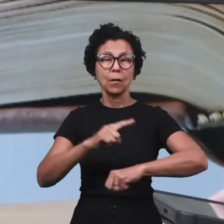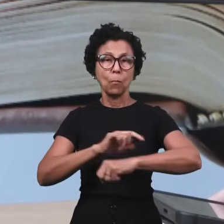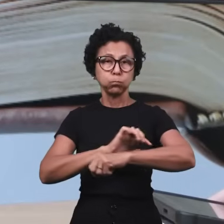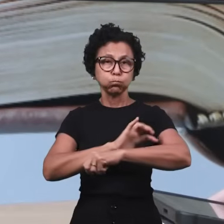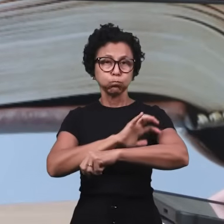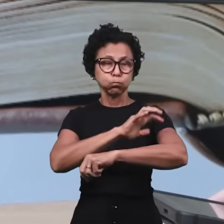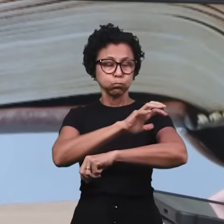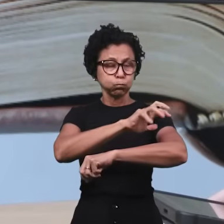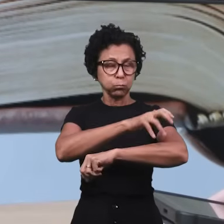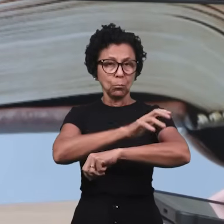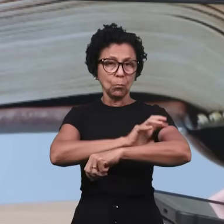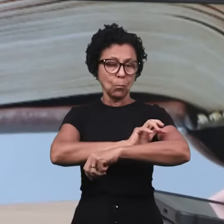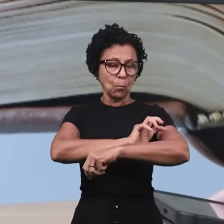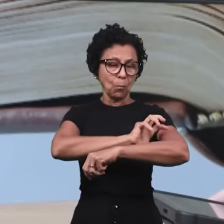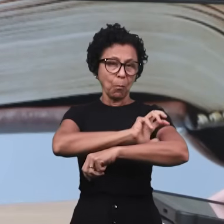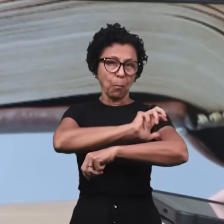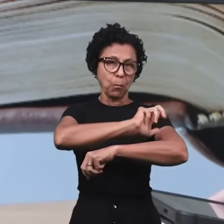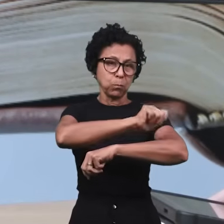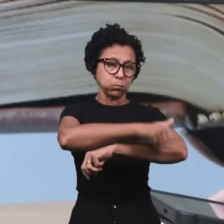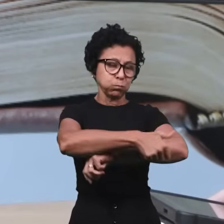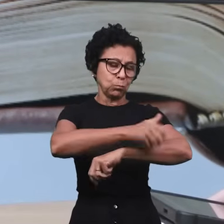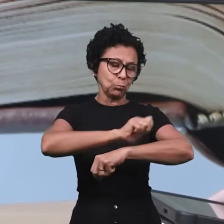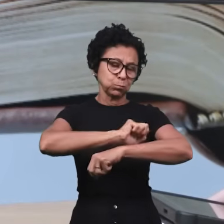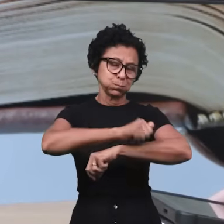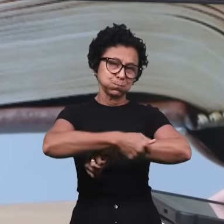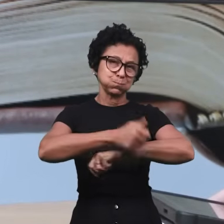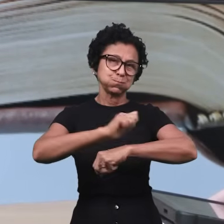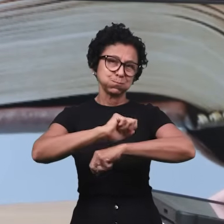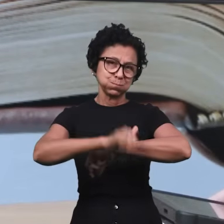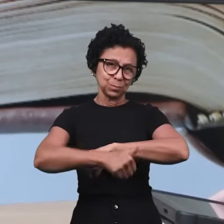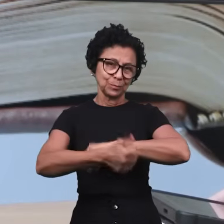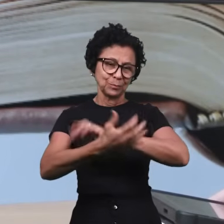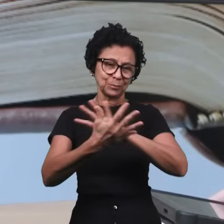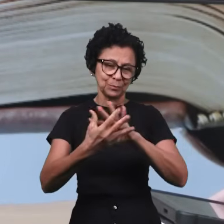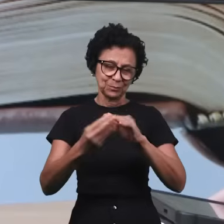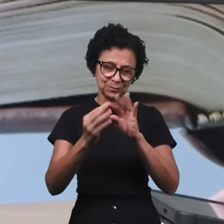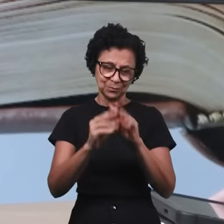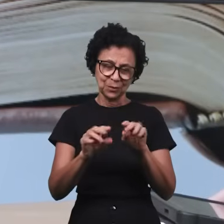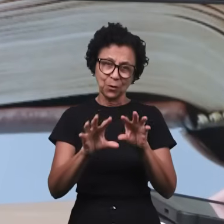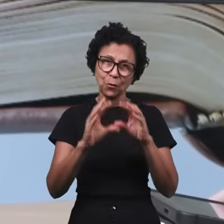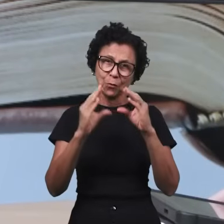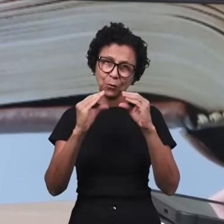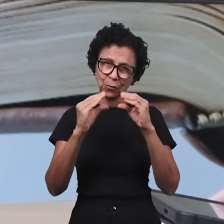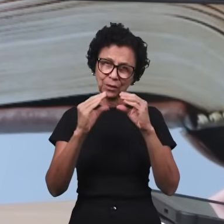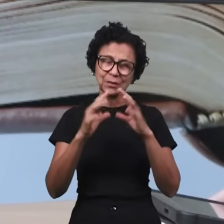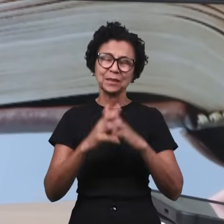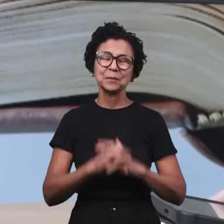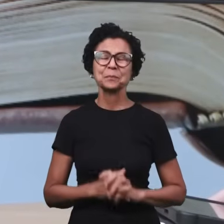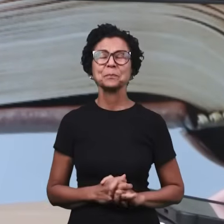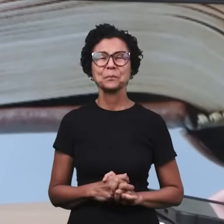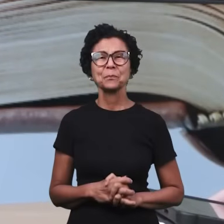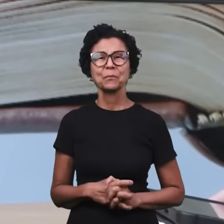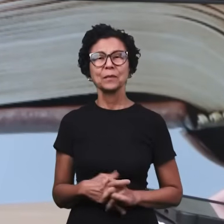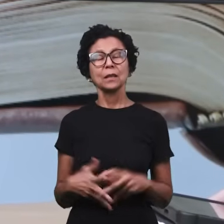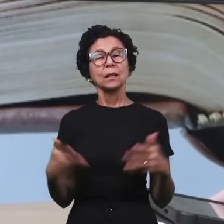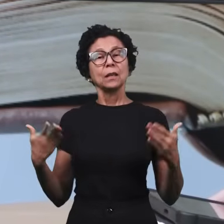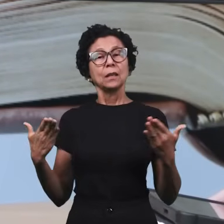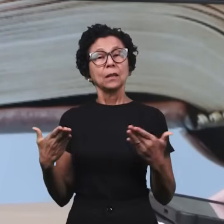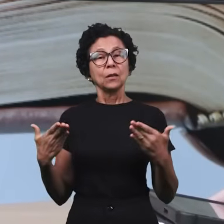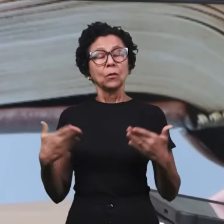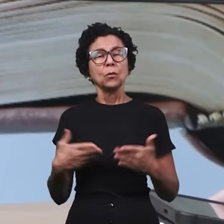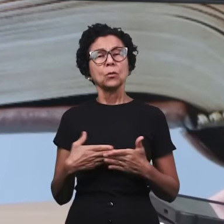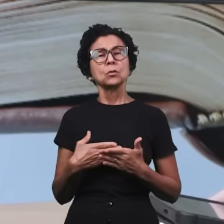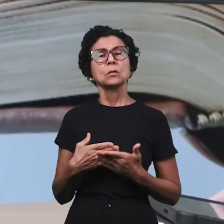vamos usar essa conversa aqui para falar mais a respeito da vida espiritual da mulher